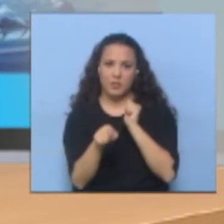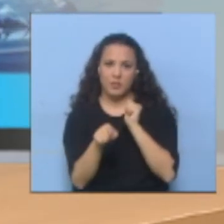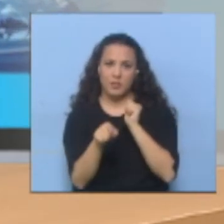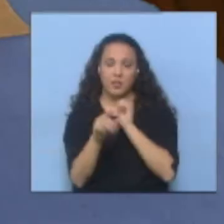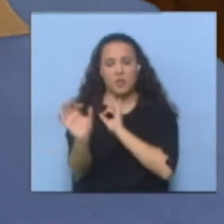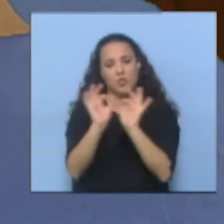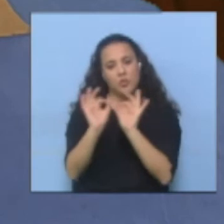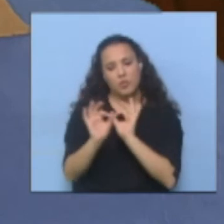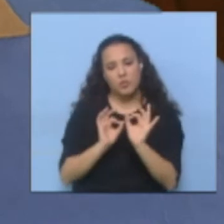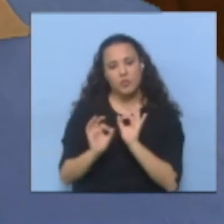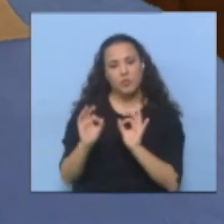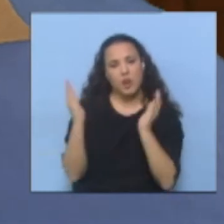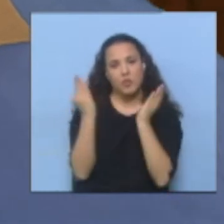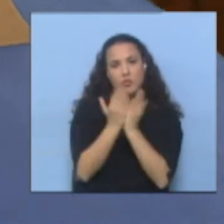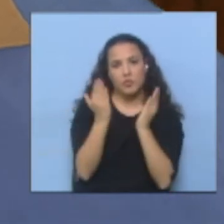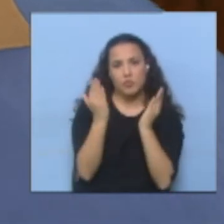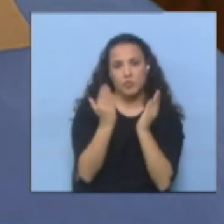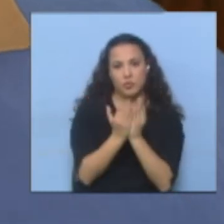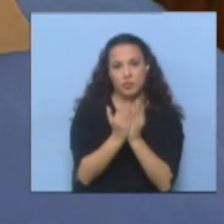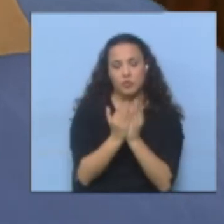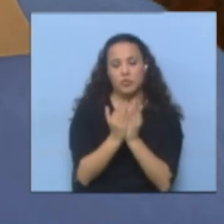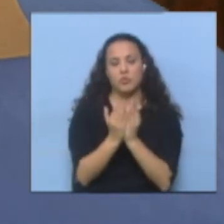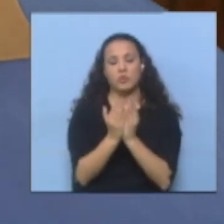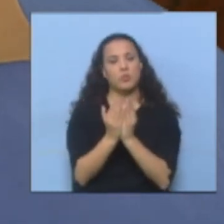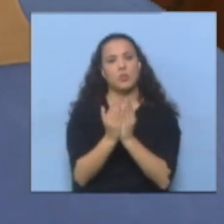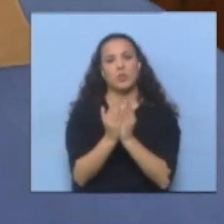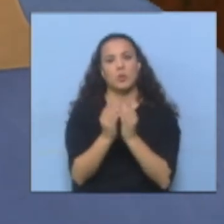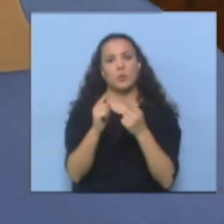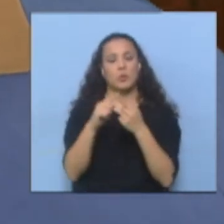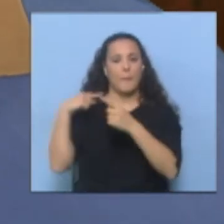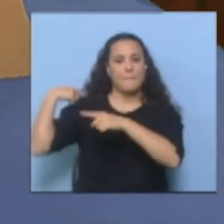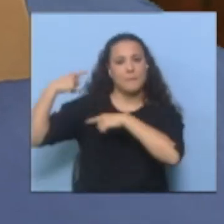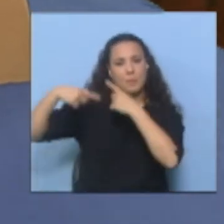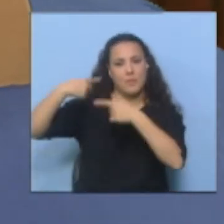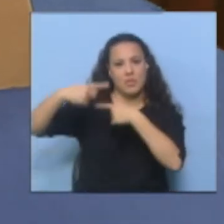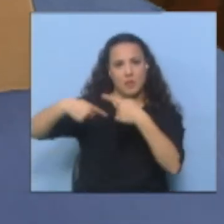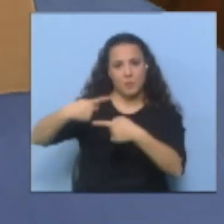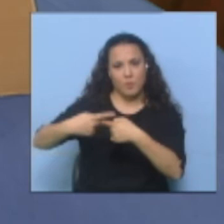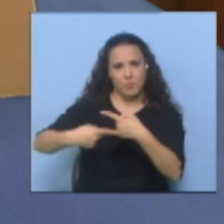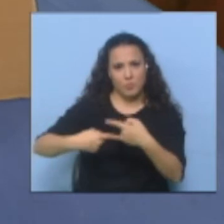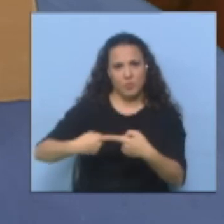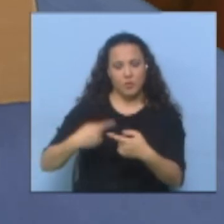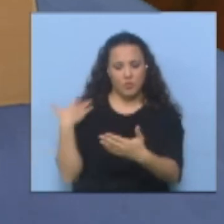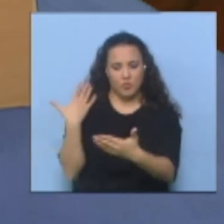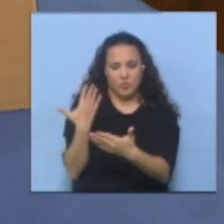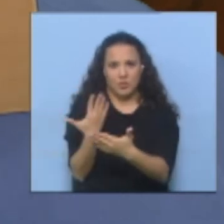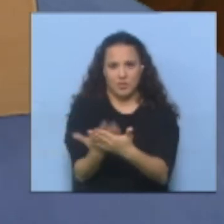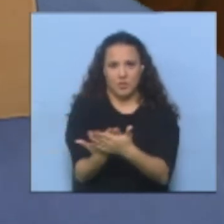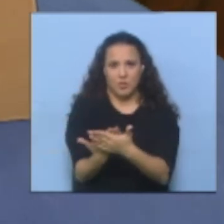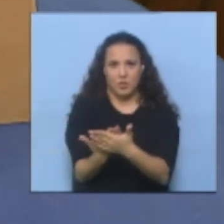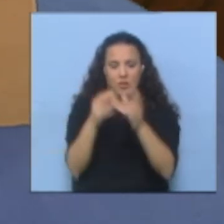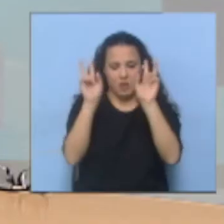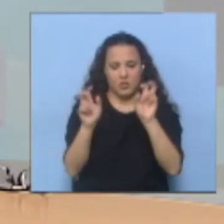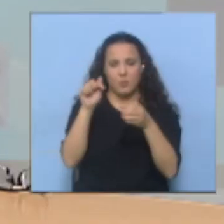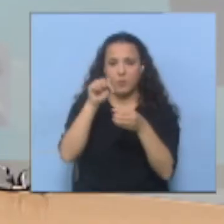estudos que têm a ver com a rede de judiarias, com todo este património histórico dentro desta temática. Sem